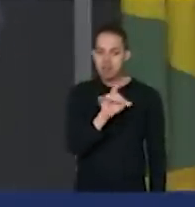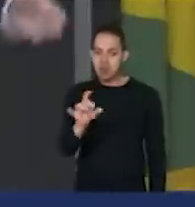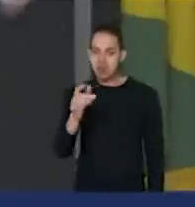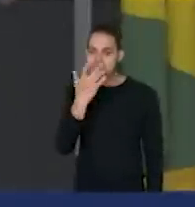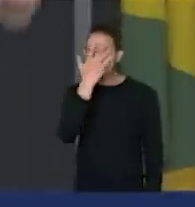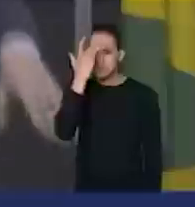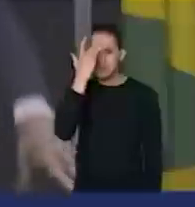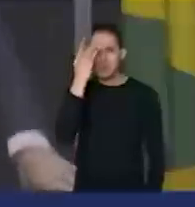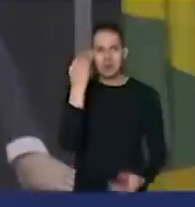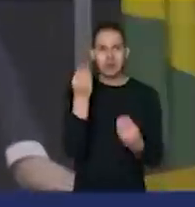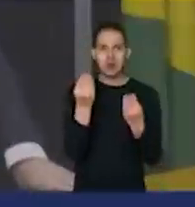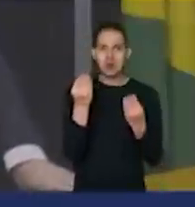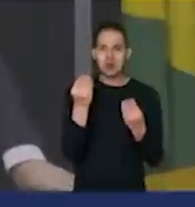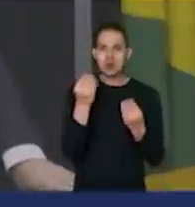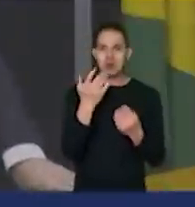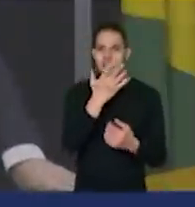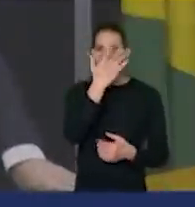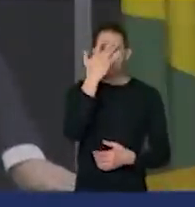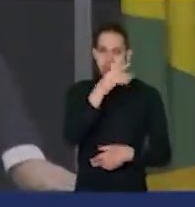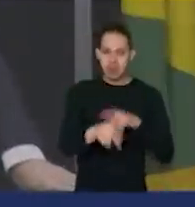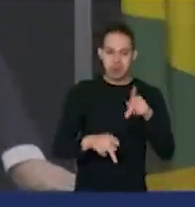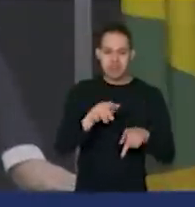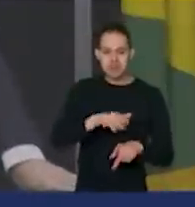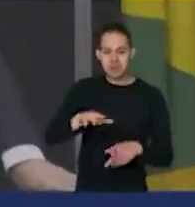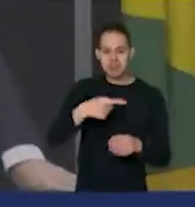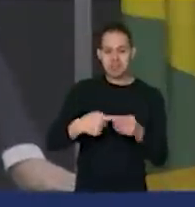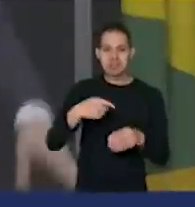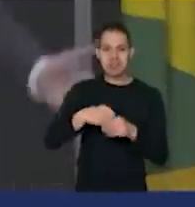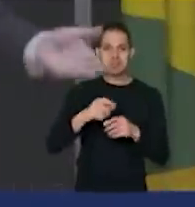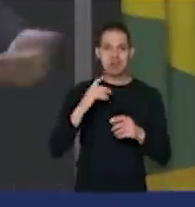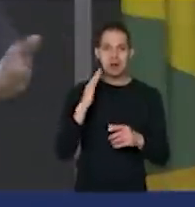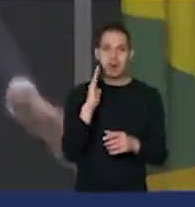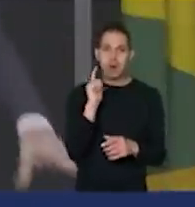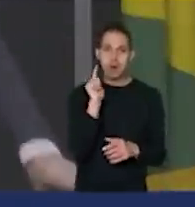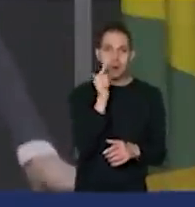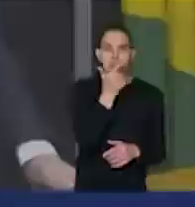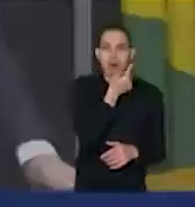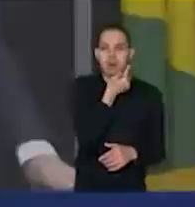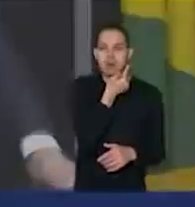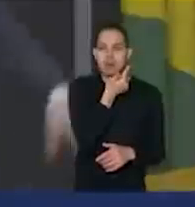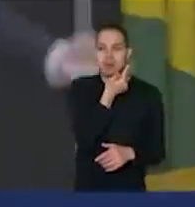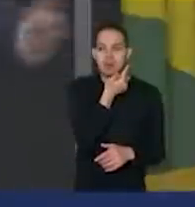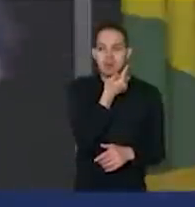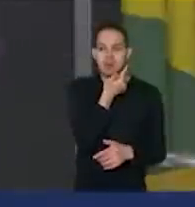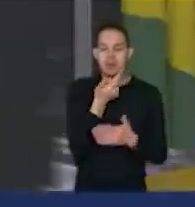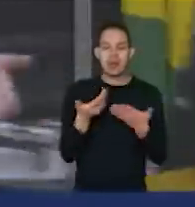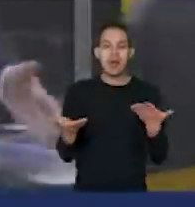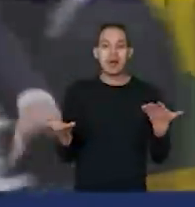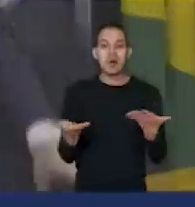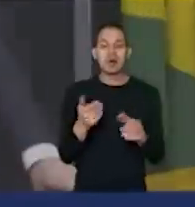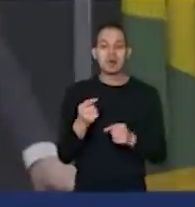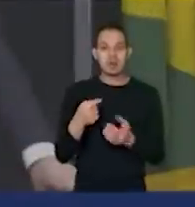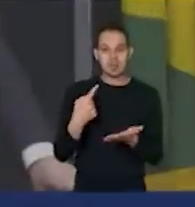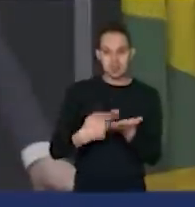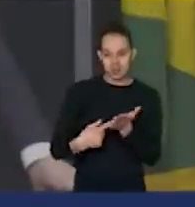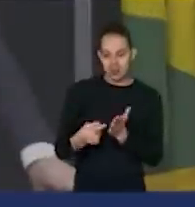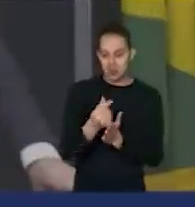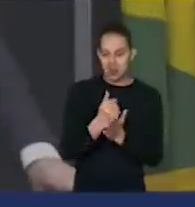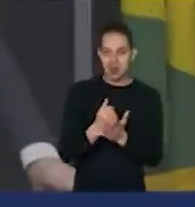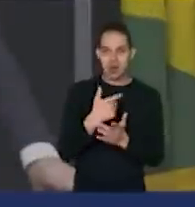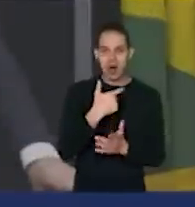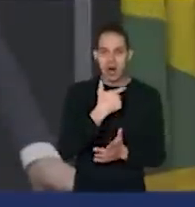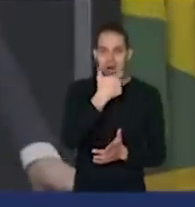A cidade está banguela, deputado Medeiros. Agora vão fazer o quê? Mandar o orçamento para comprar dentadura com dinheiro